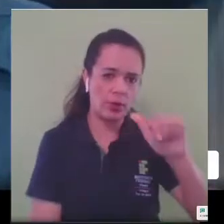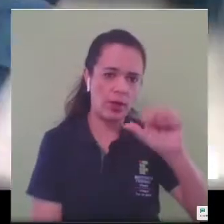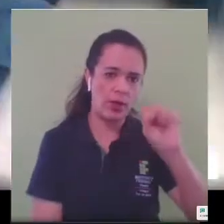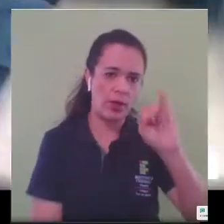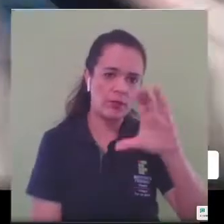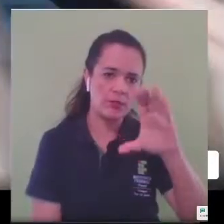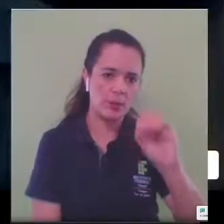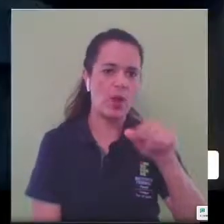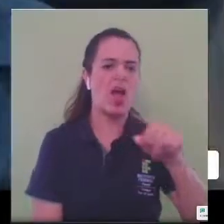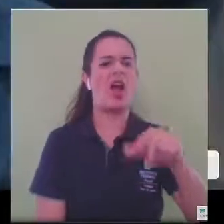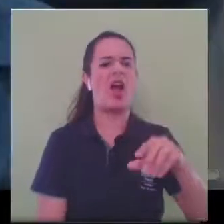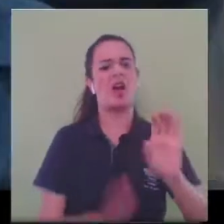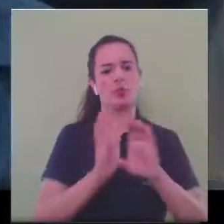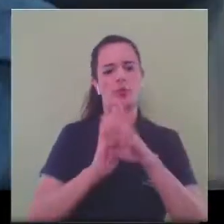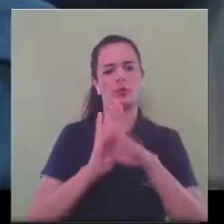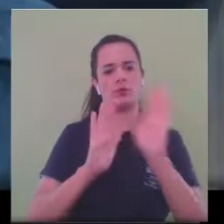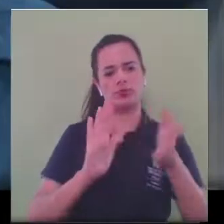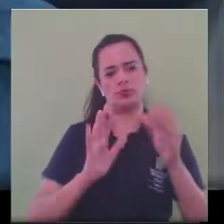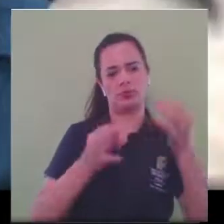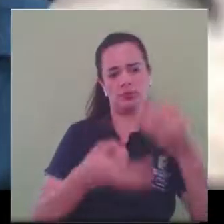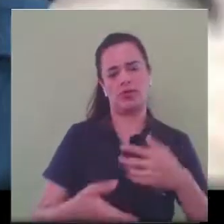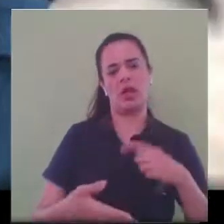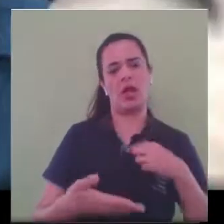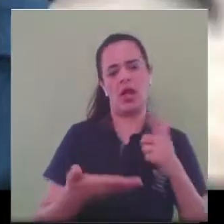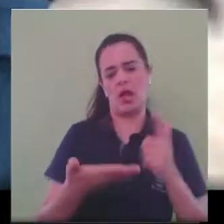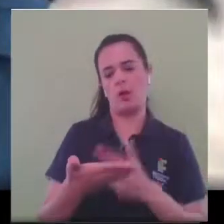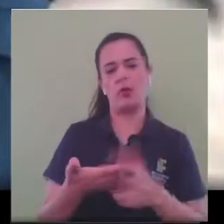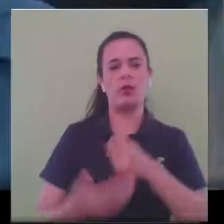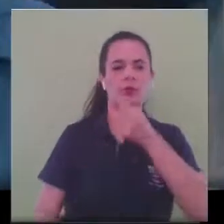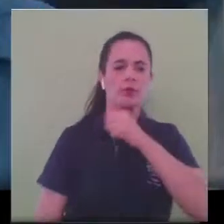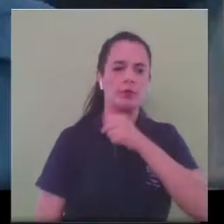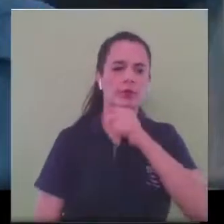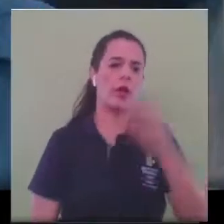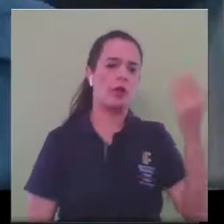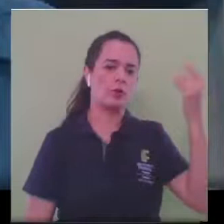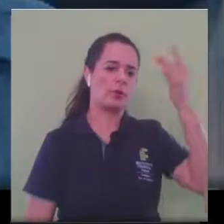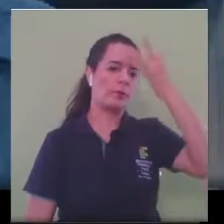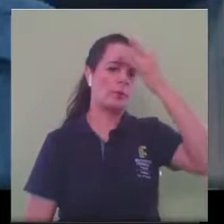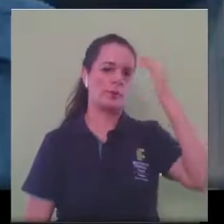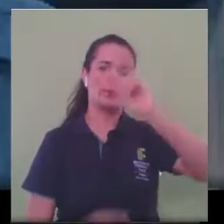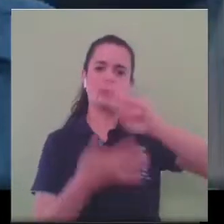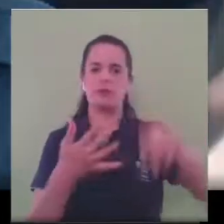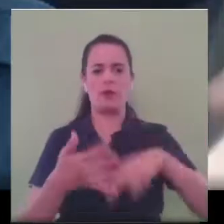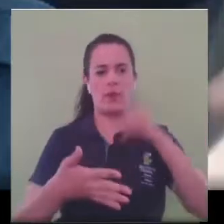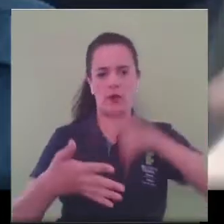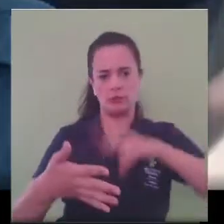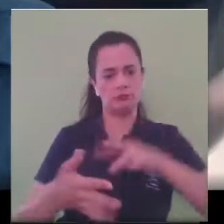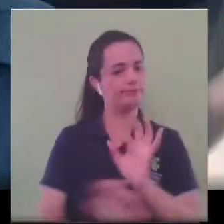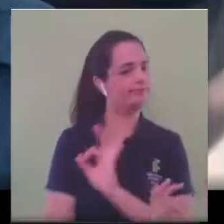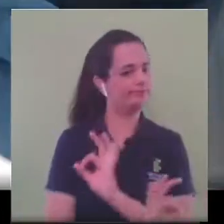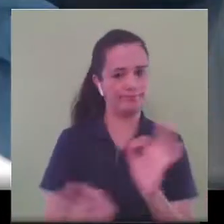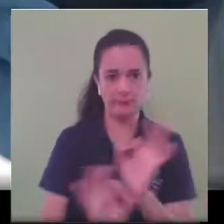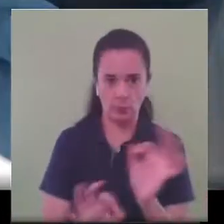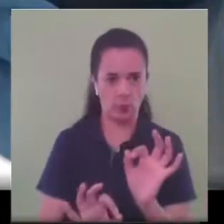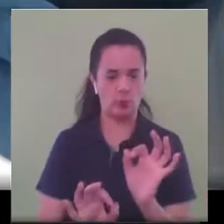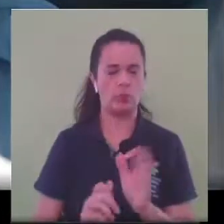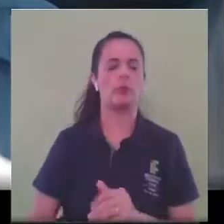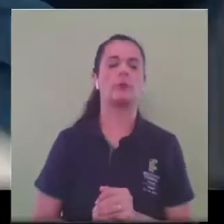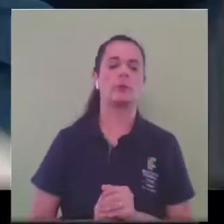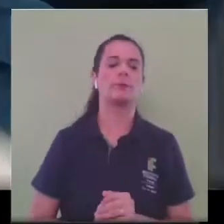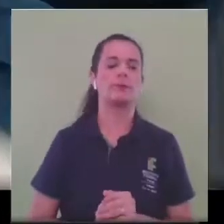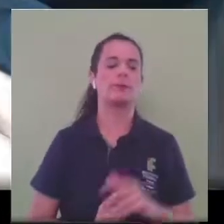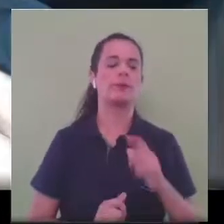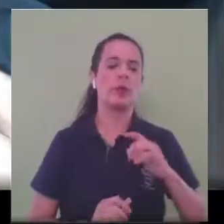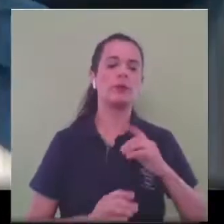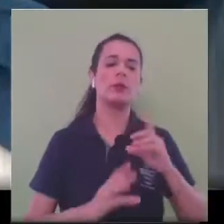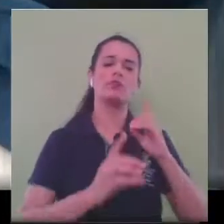e dizer, ah, clássico é um livro antigo que várias pessoas leem. Na verdade, há toda essa trama, toda esse